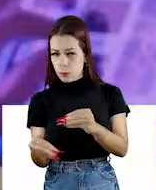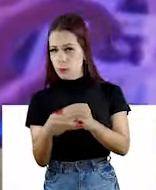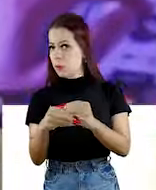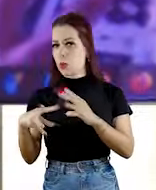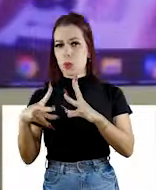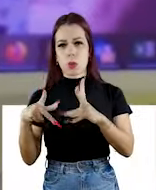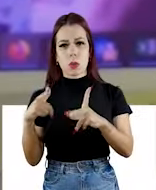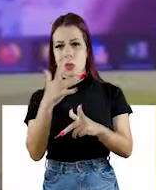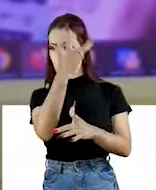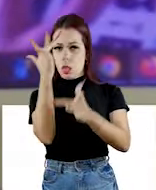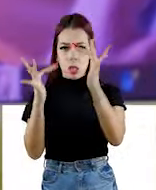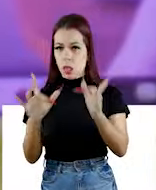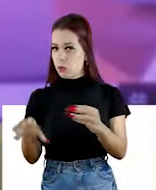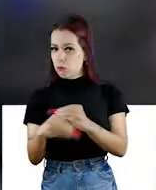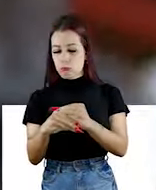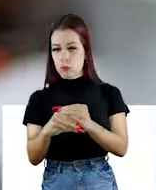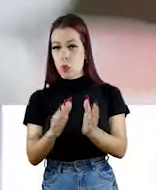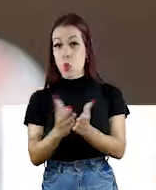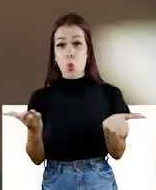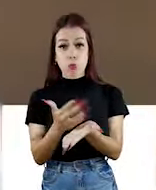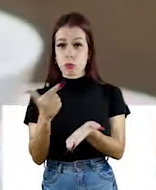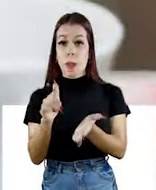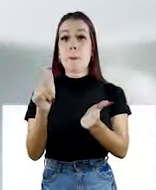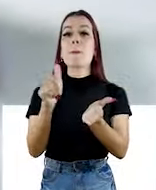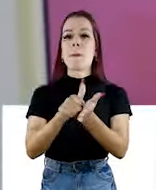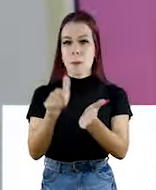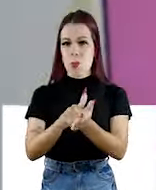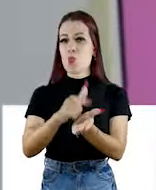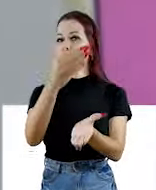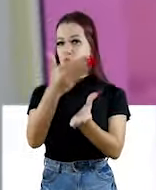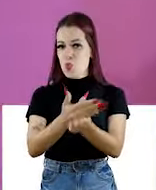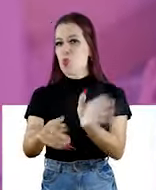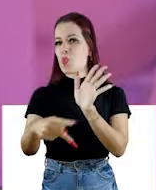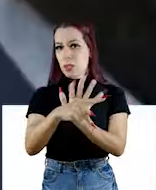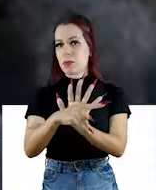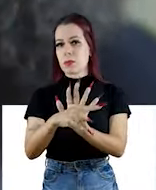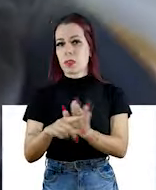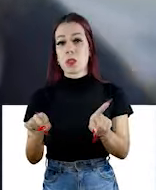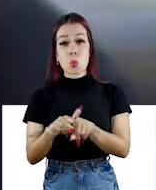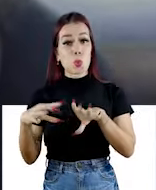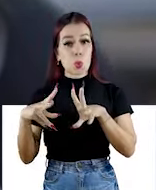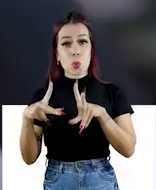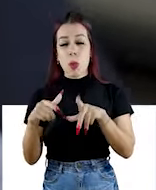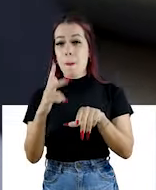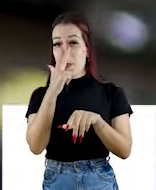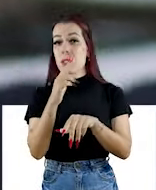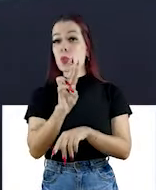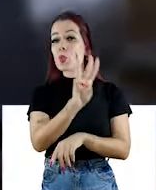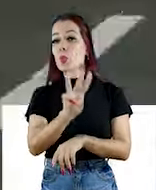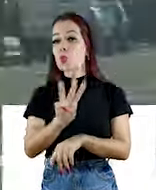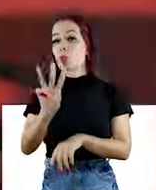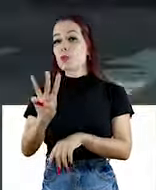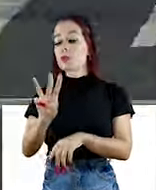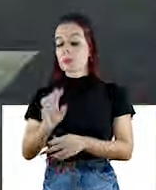integração de todos os envolvidos. Então hoje nós não temos mais nenhum papel, nada em meio físico, e o processo todo caminha